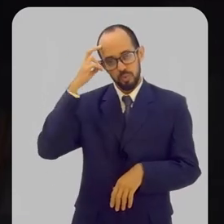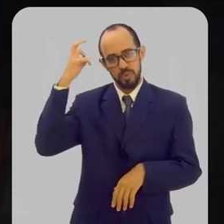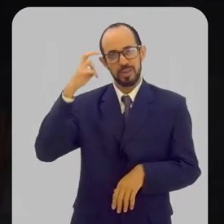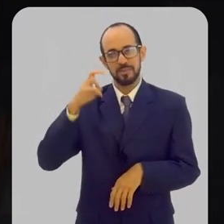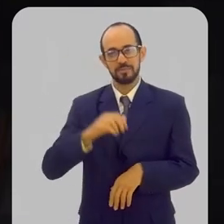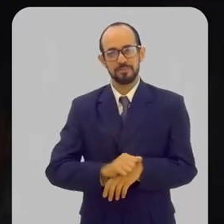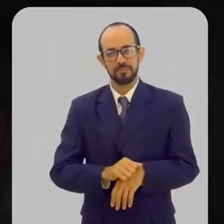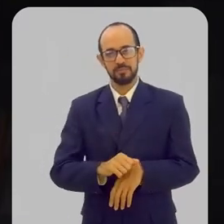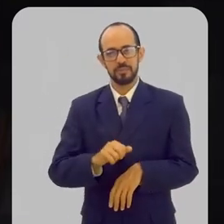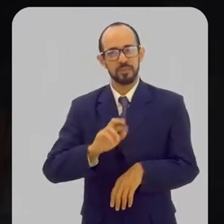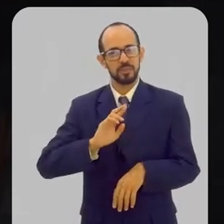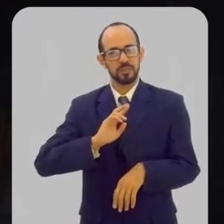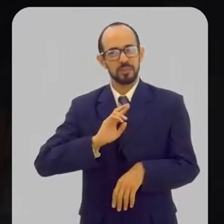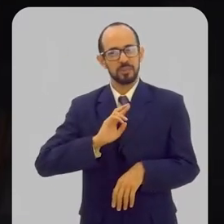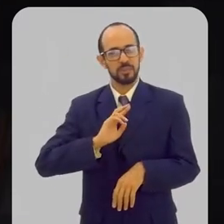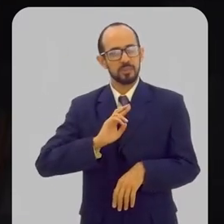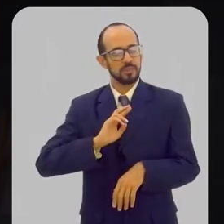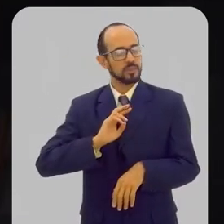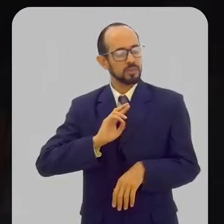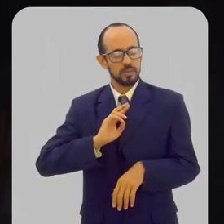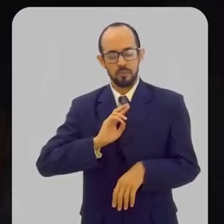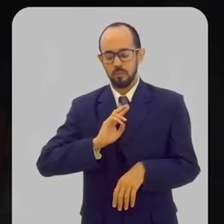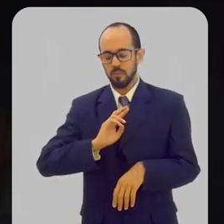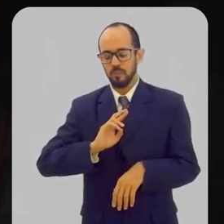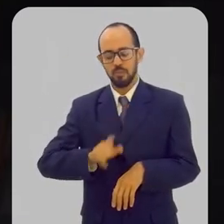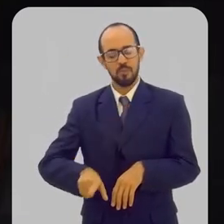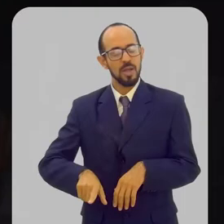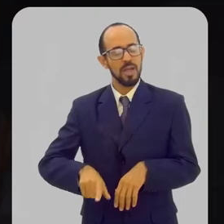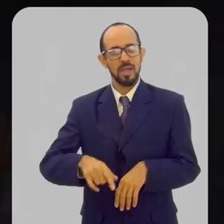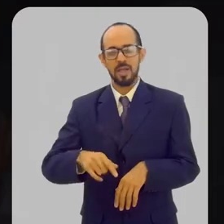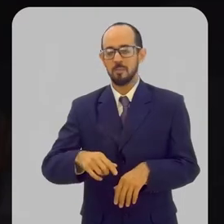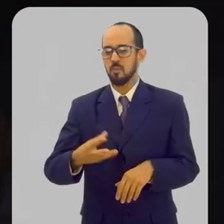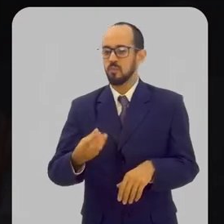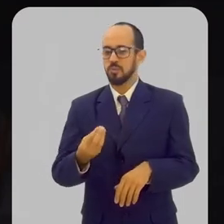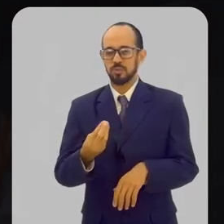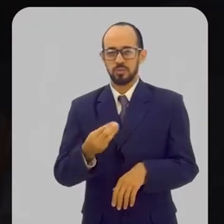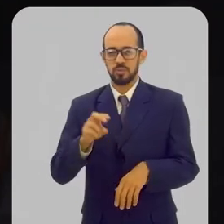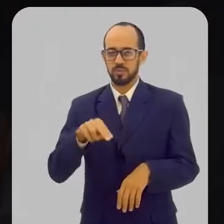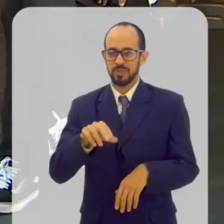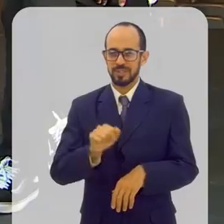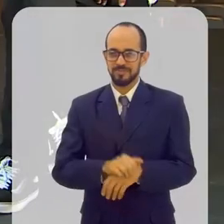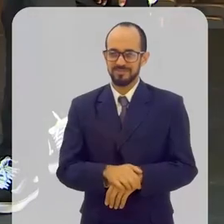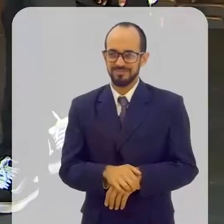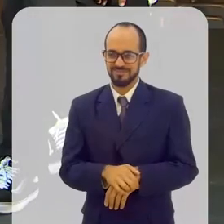cultura não ocupa espaço.